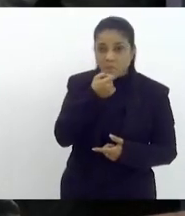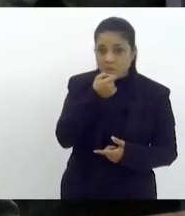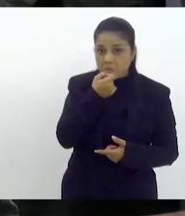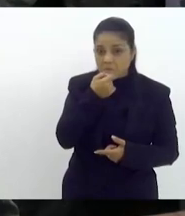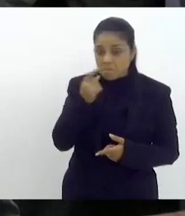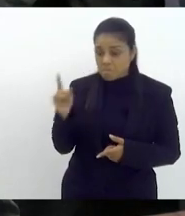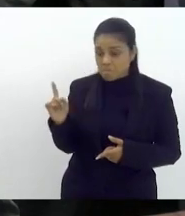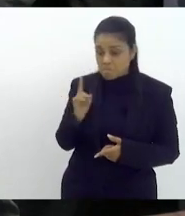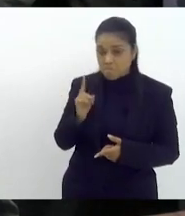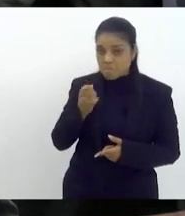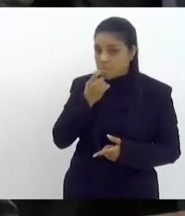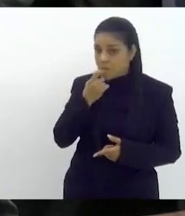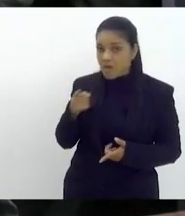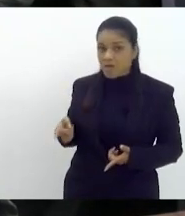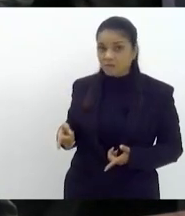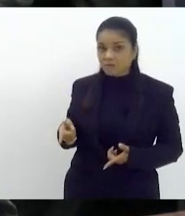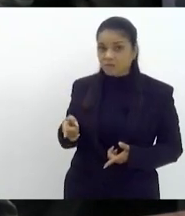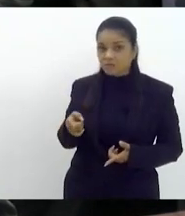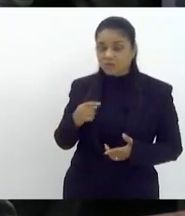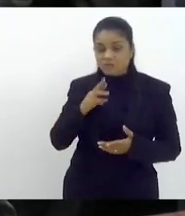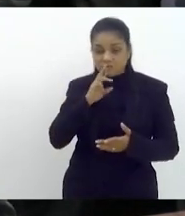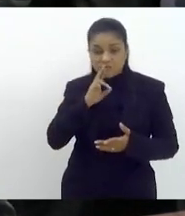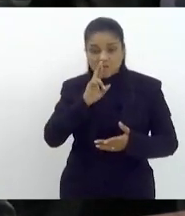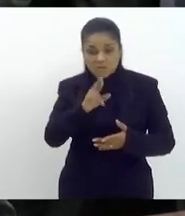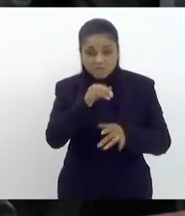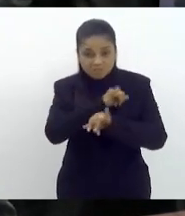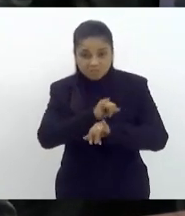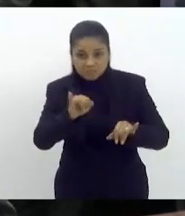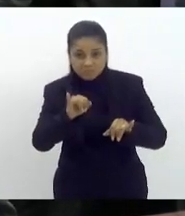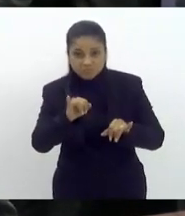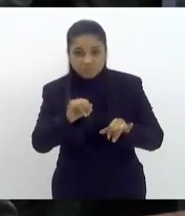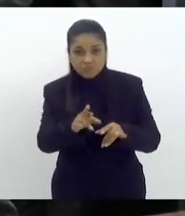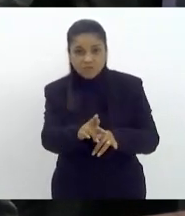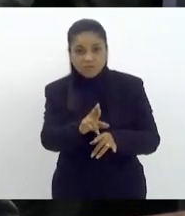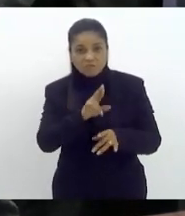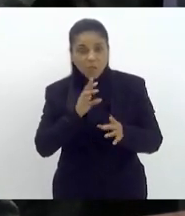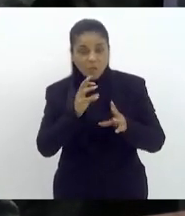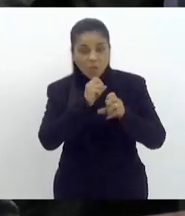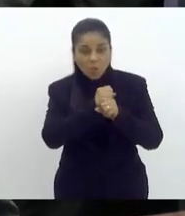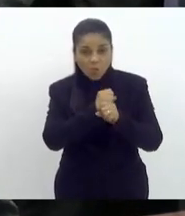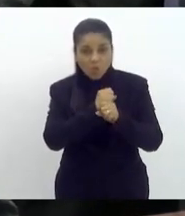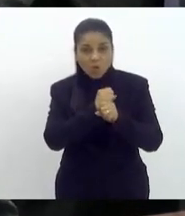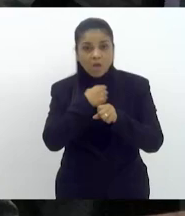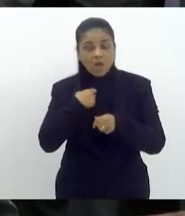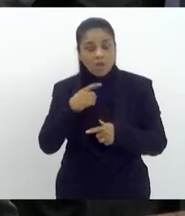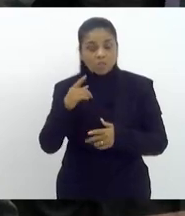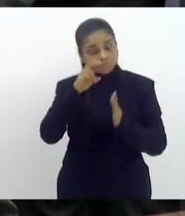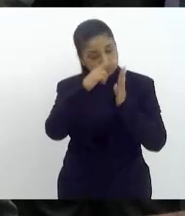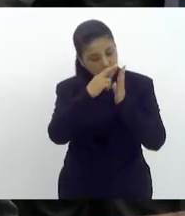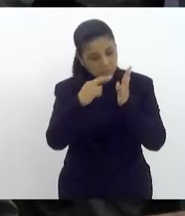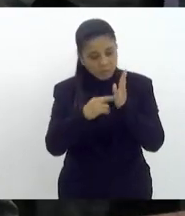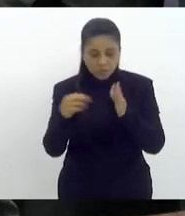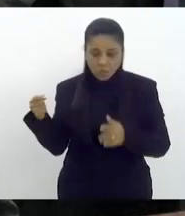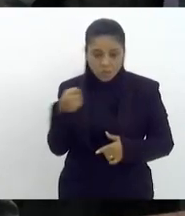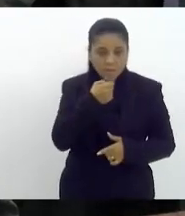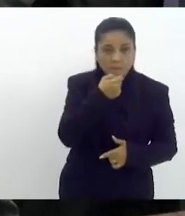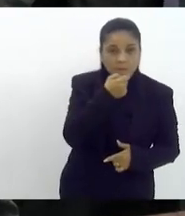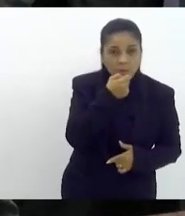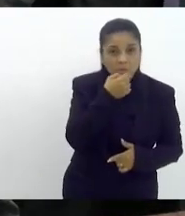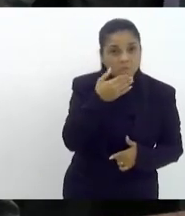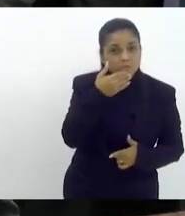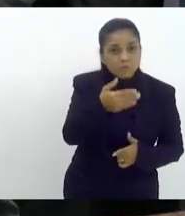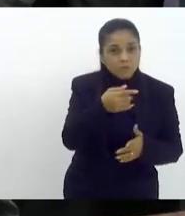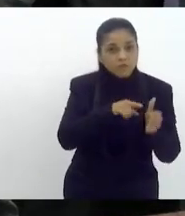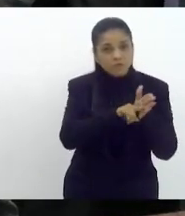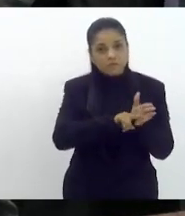declarou o resultado me surgir contra o resultado da vocação conforme diz o regimento da nossa casa mas é uma proteção